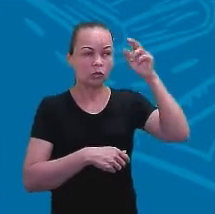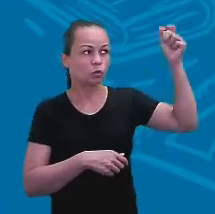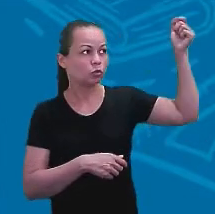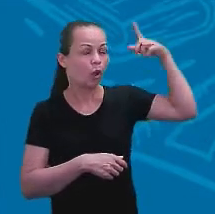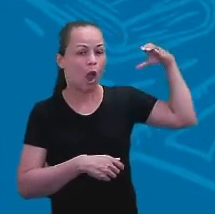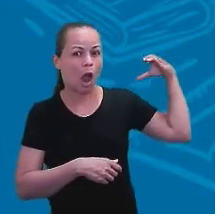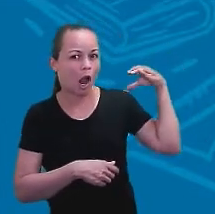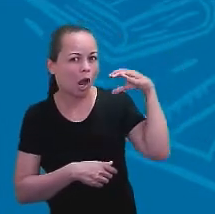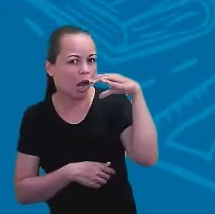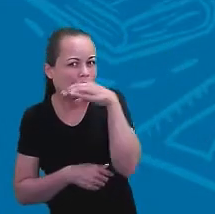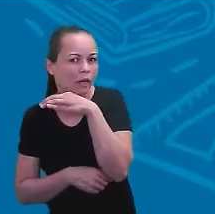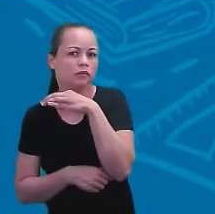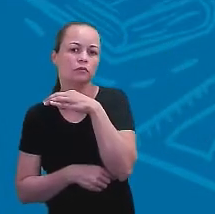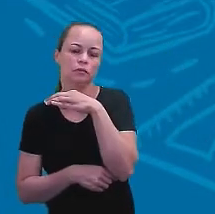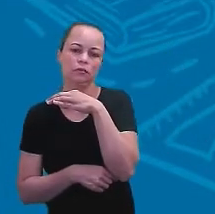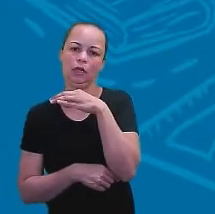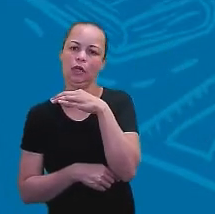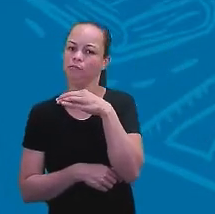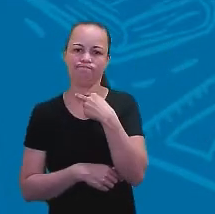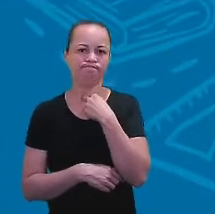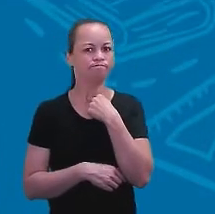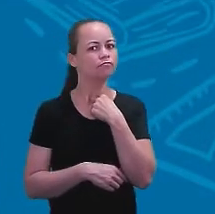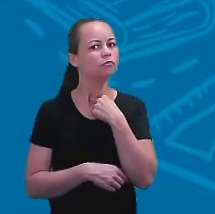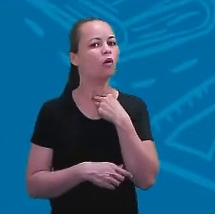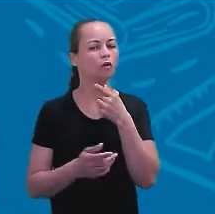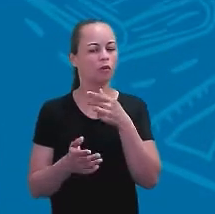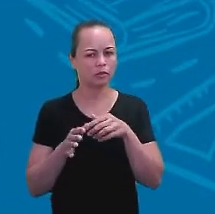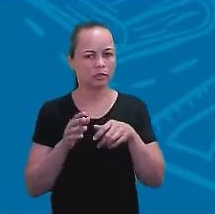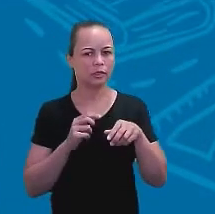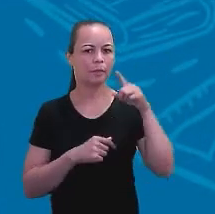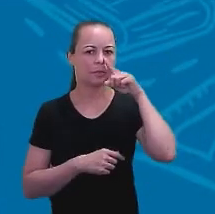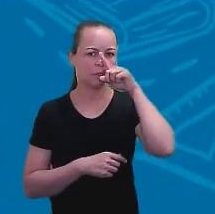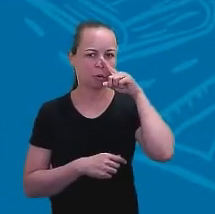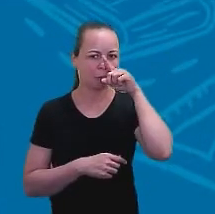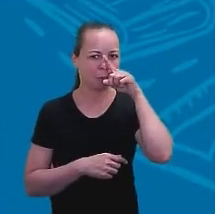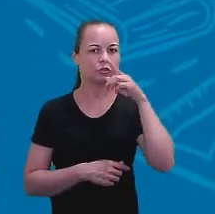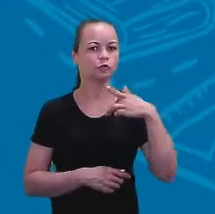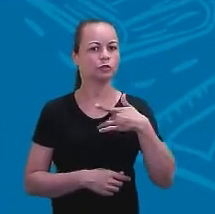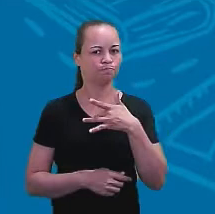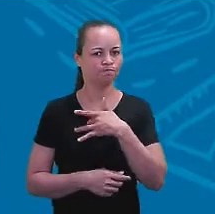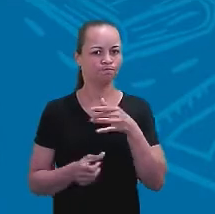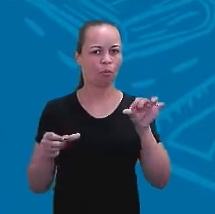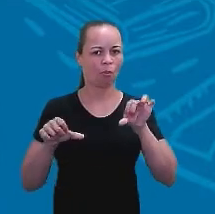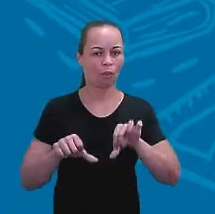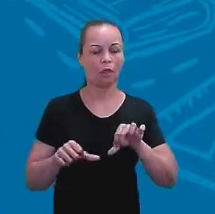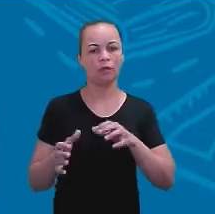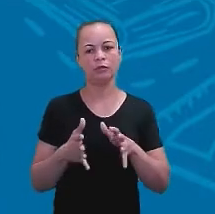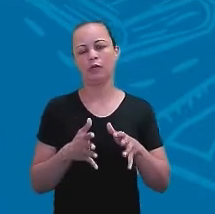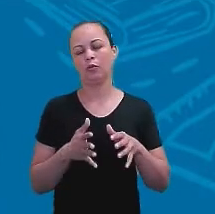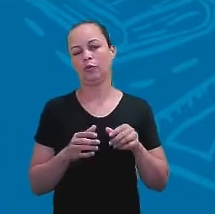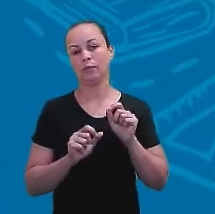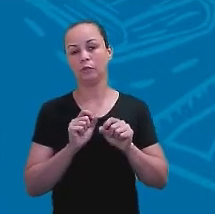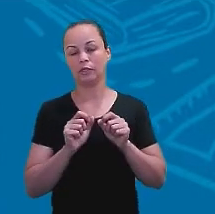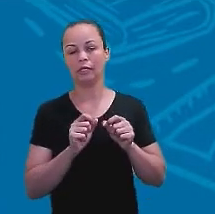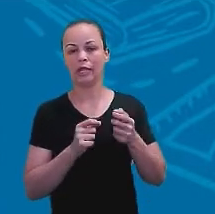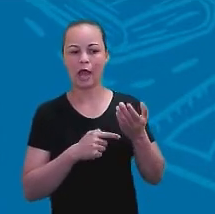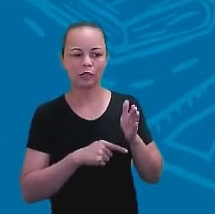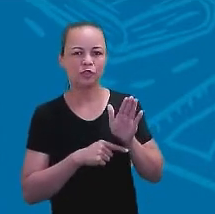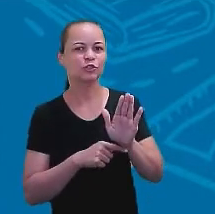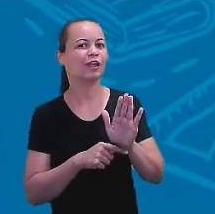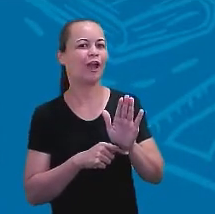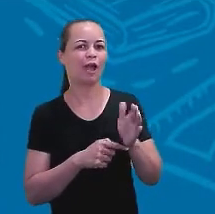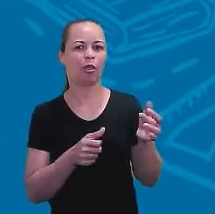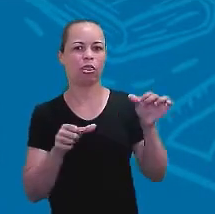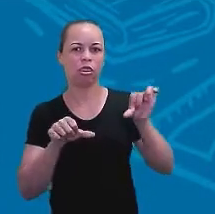quente, tá certo? E aí pode prejudicar a nossa saúde, tá certo? Aquilo que poderia ajudar acaba prejudicando. A gente